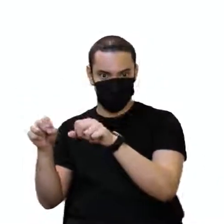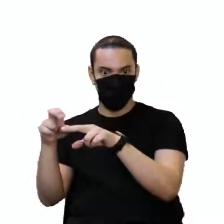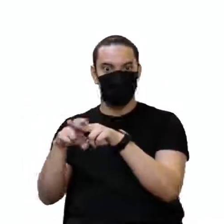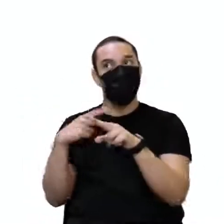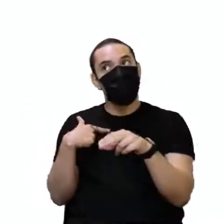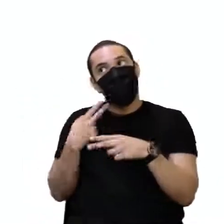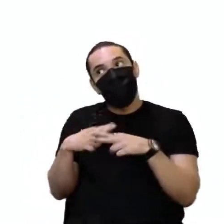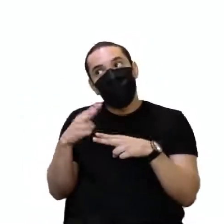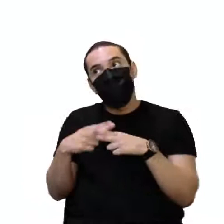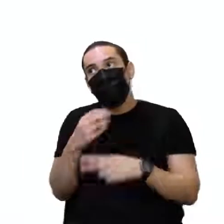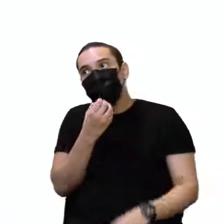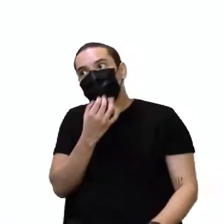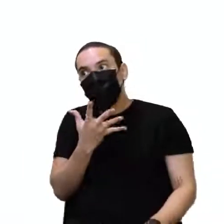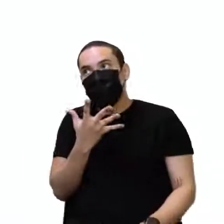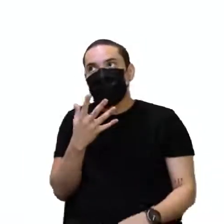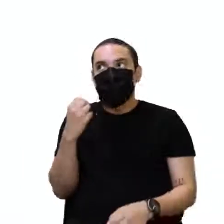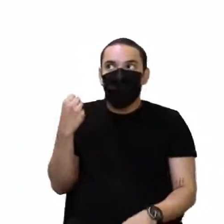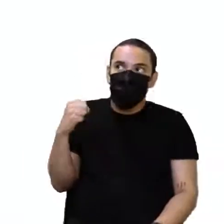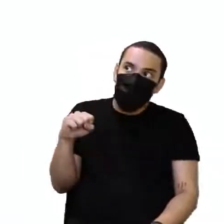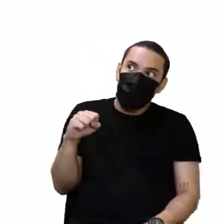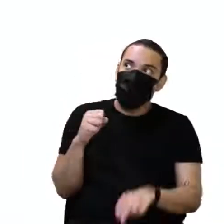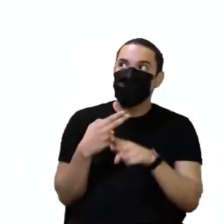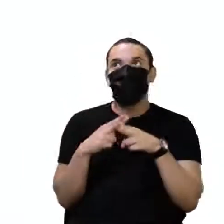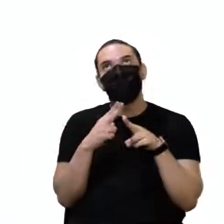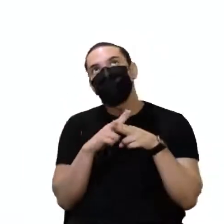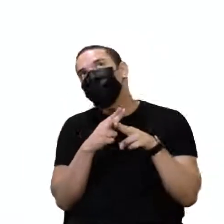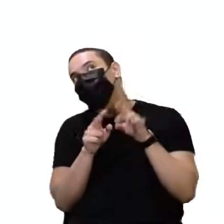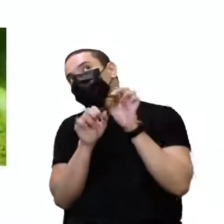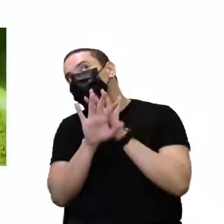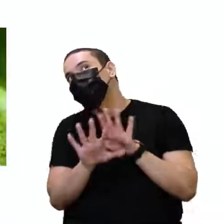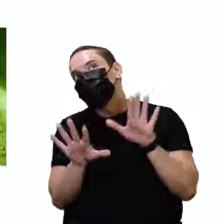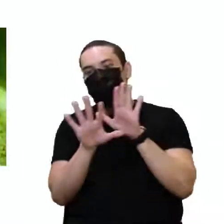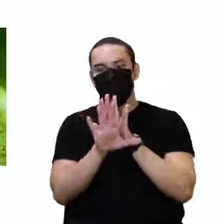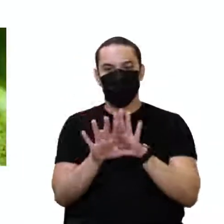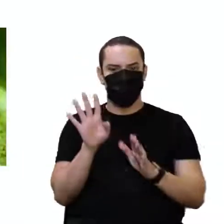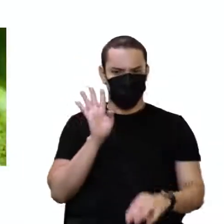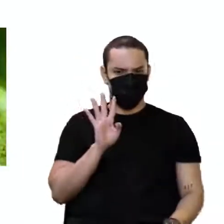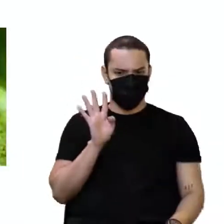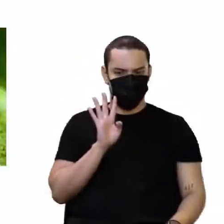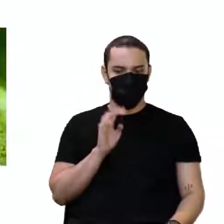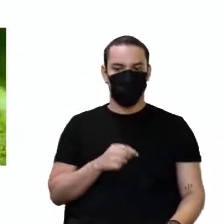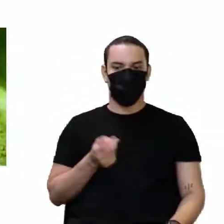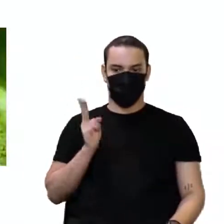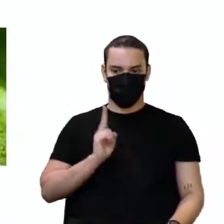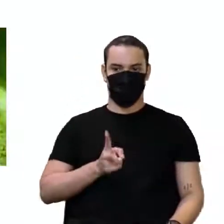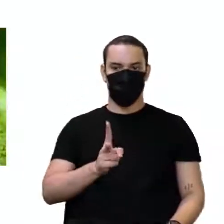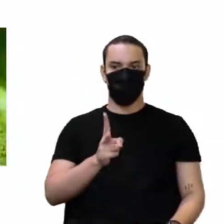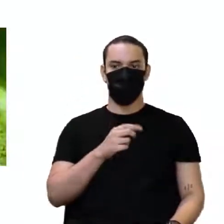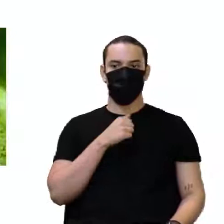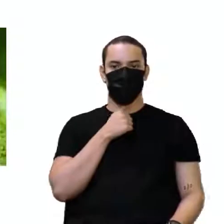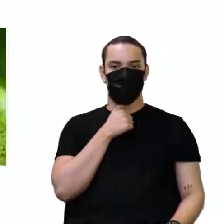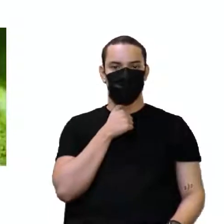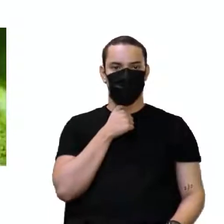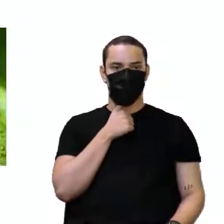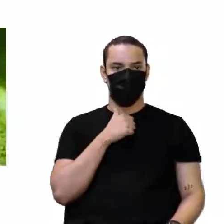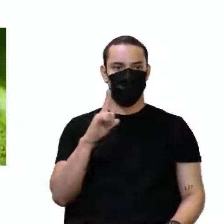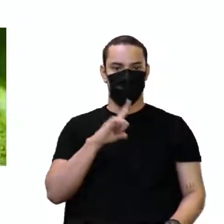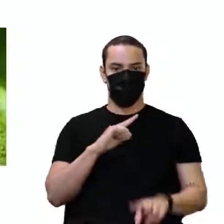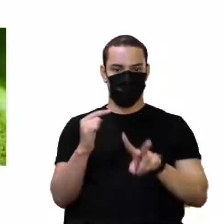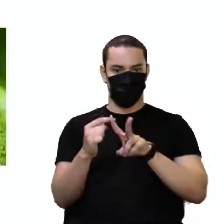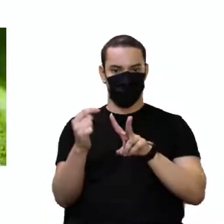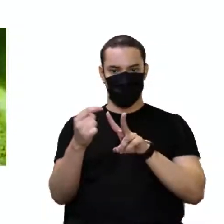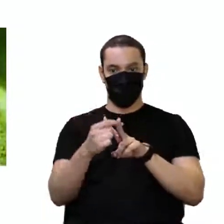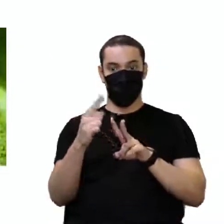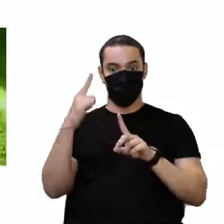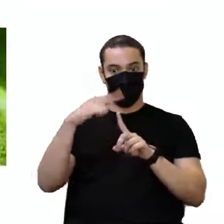se beneficiar e para se defender. Olha que legal, né? Vamos seguindo. Existem 2 tipos